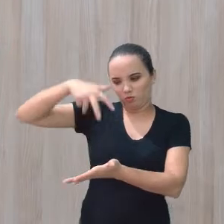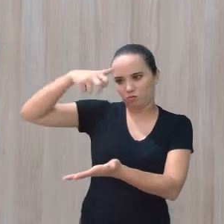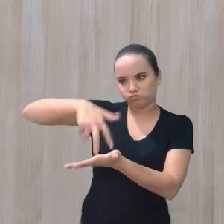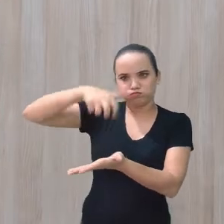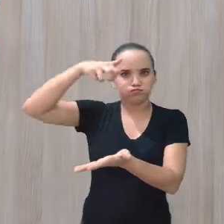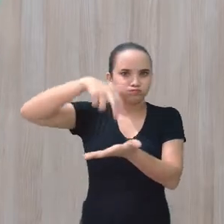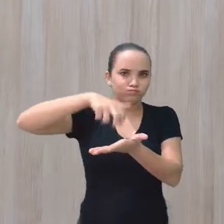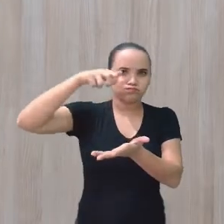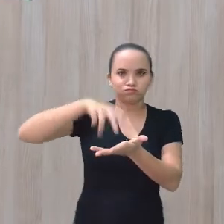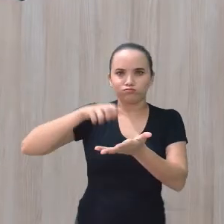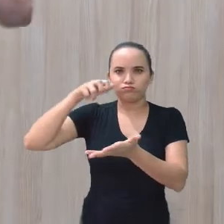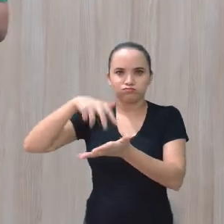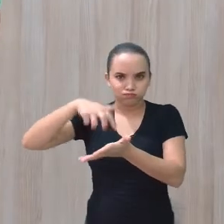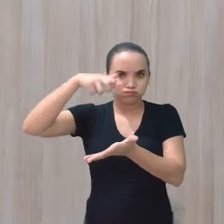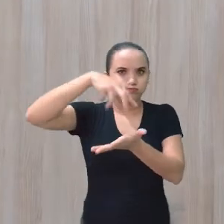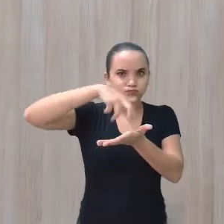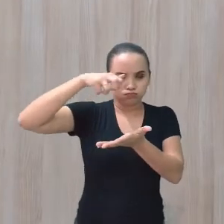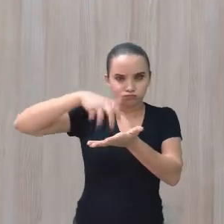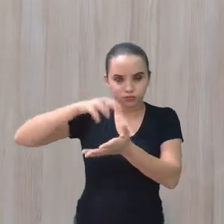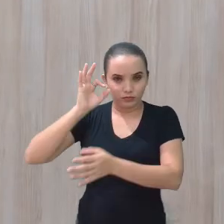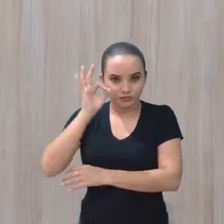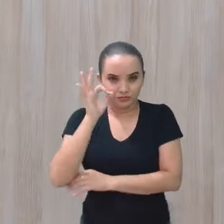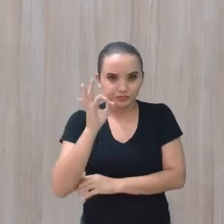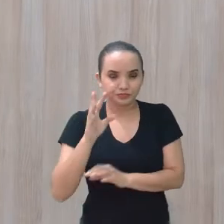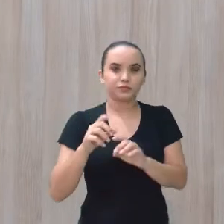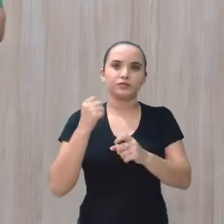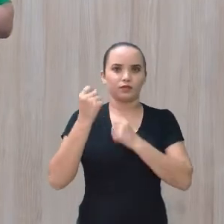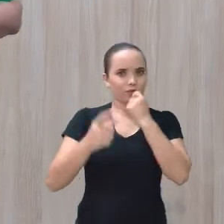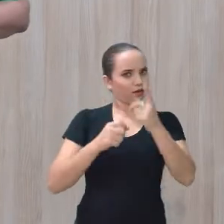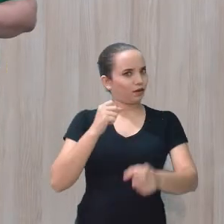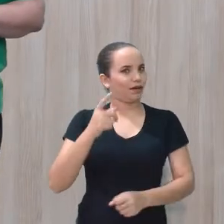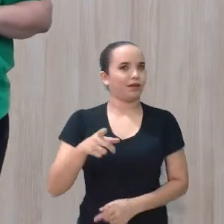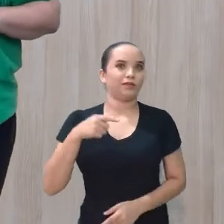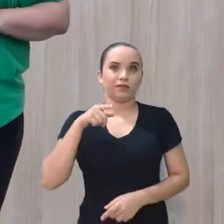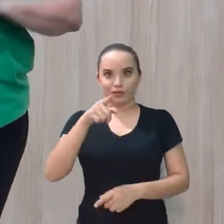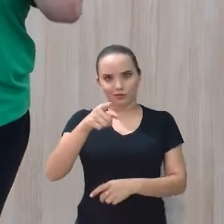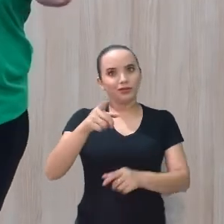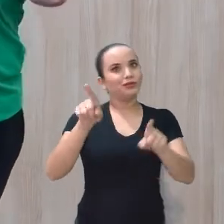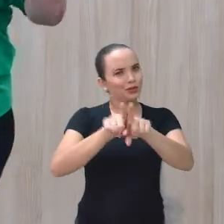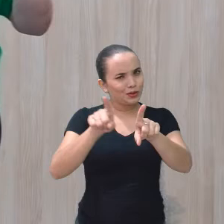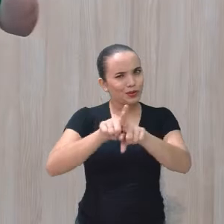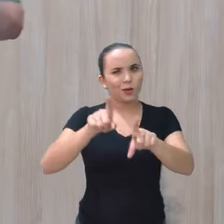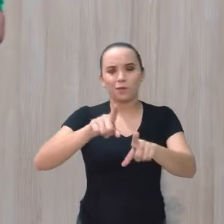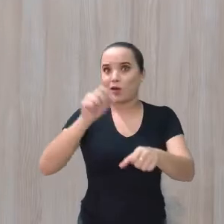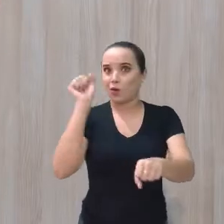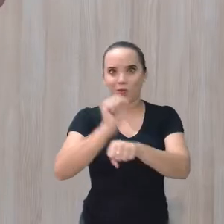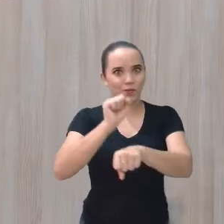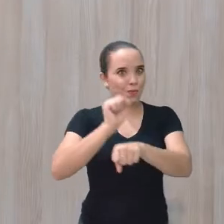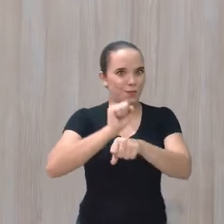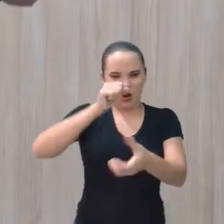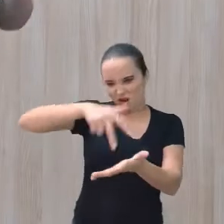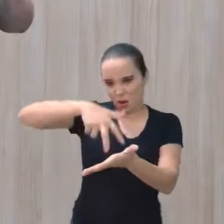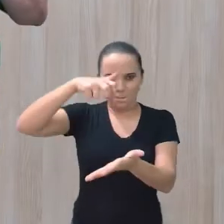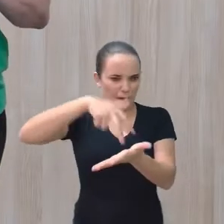mesmo pulando de galho em galho, não é? E até muitas vezes, quando você não para quieto, né? Menino, para de estar pulando de galho em galho, né?